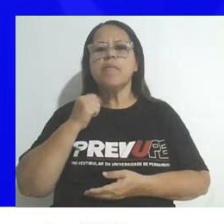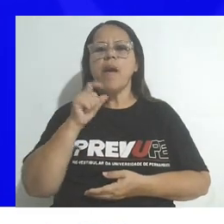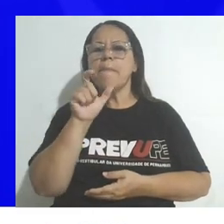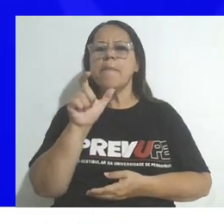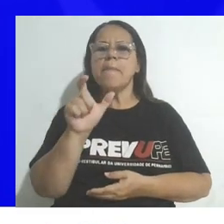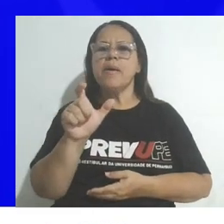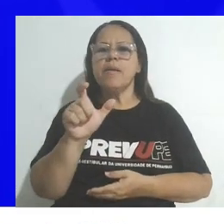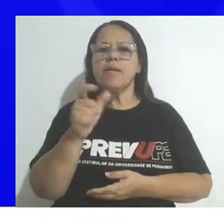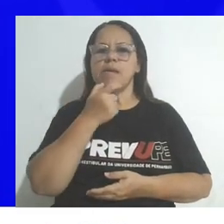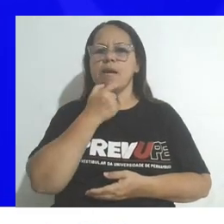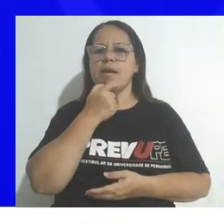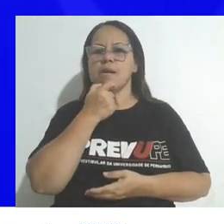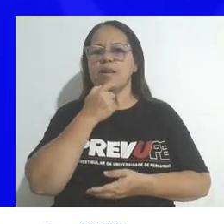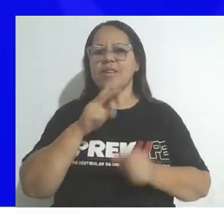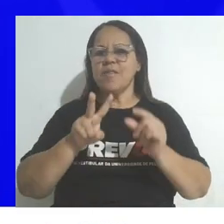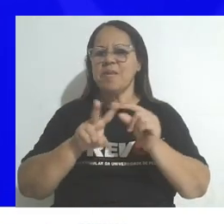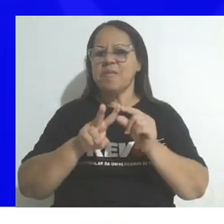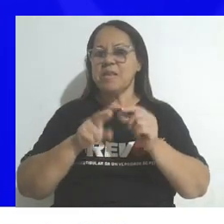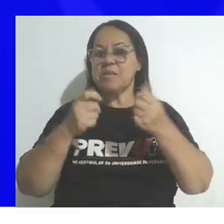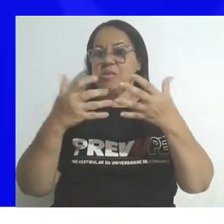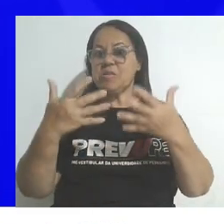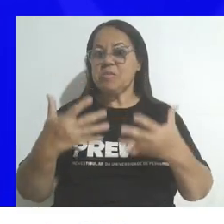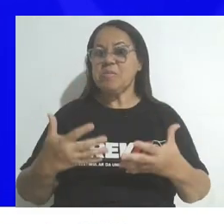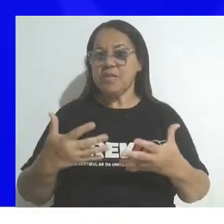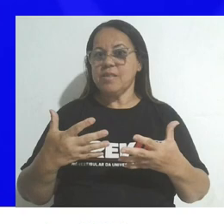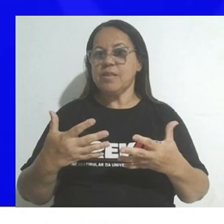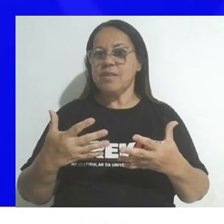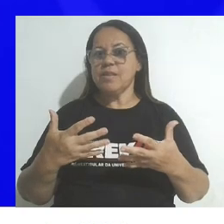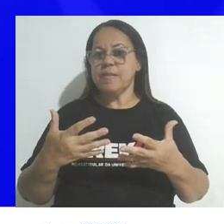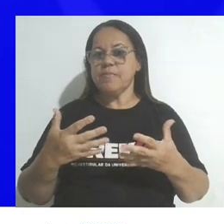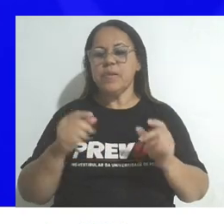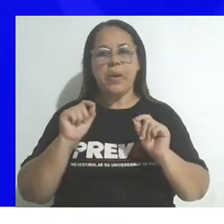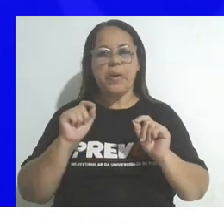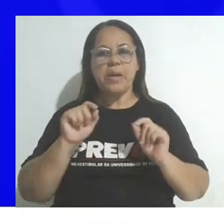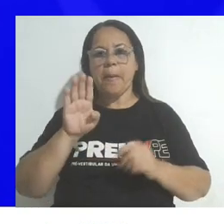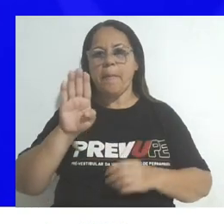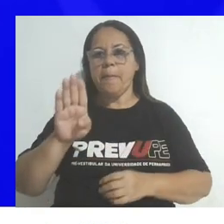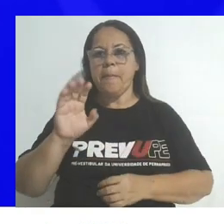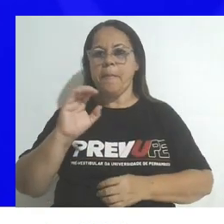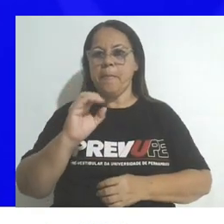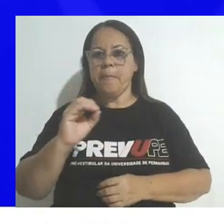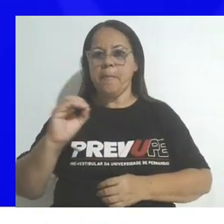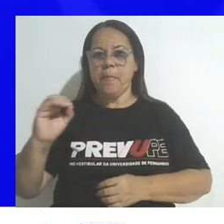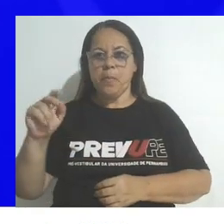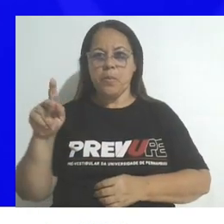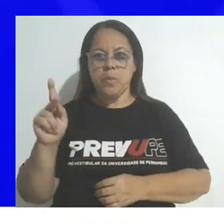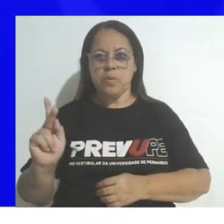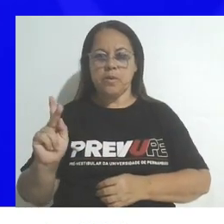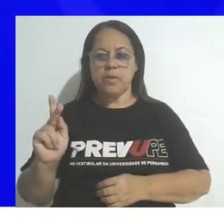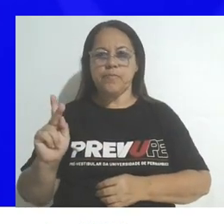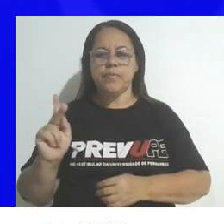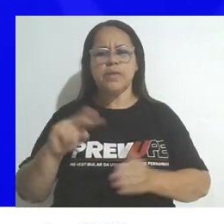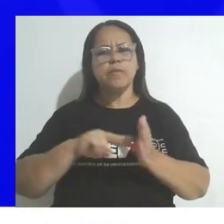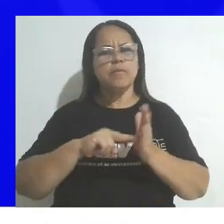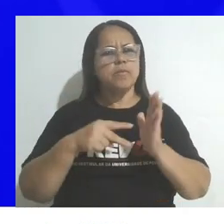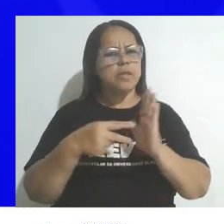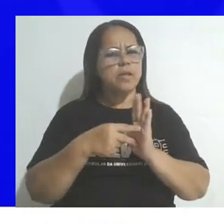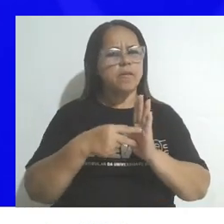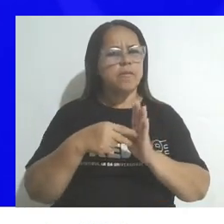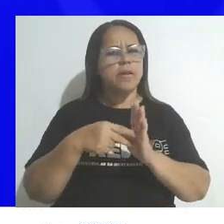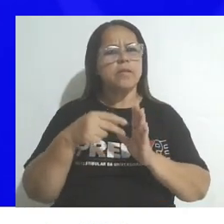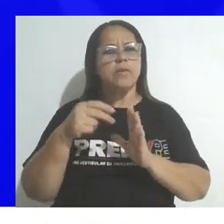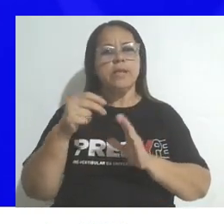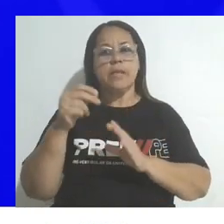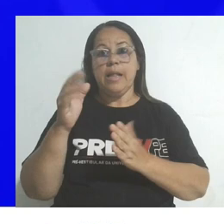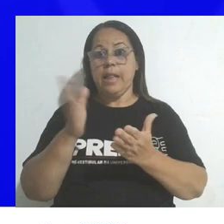inglês sabe qual é a palavra doc ári em inglês que define esse objeto que é justamente a palavra book book tem um sentido de livro